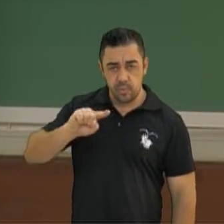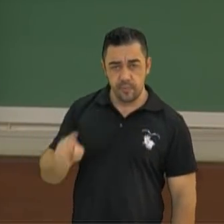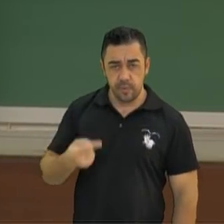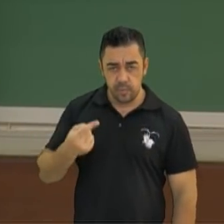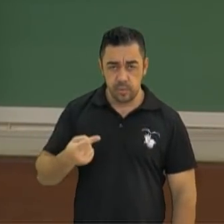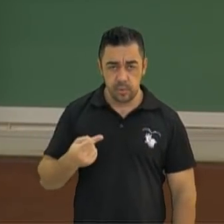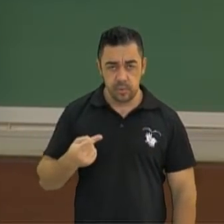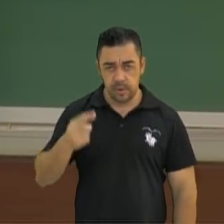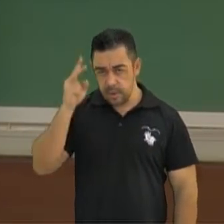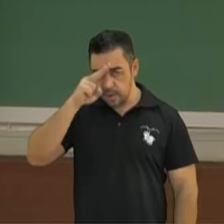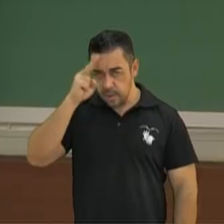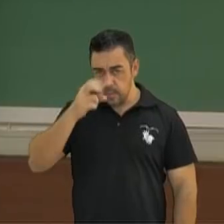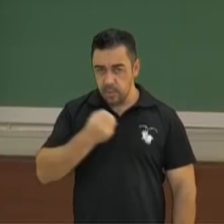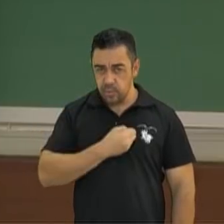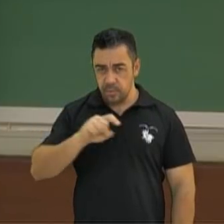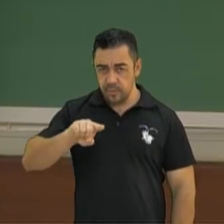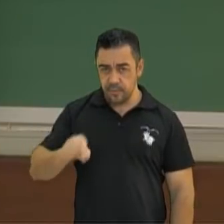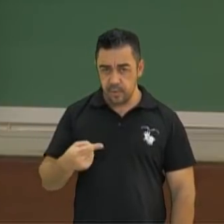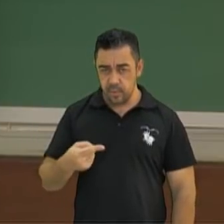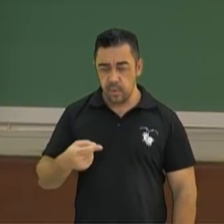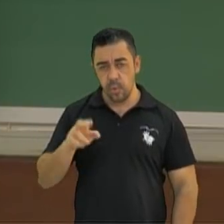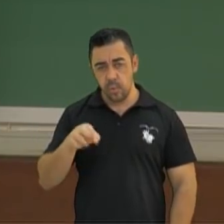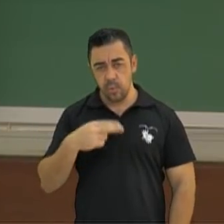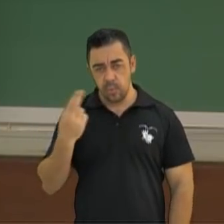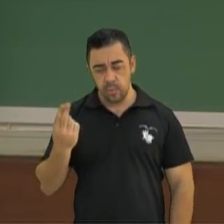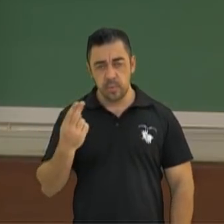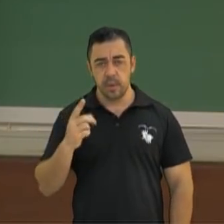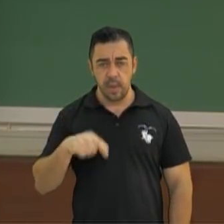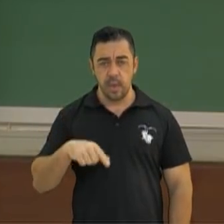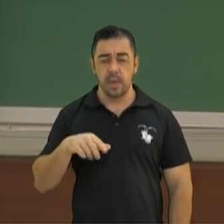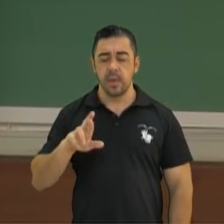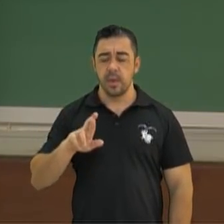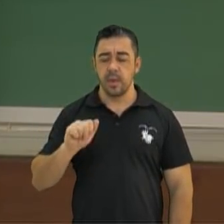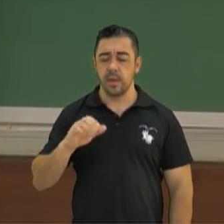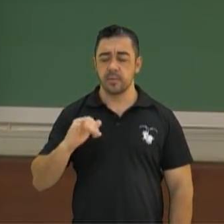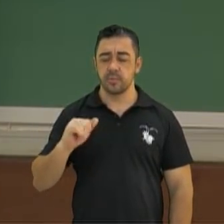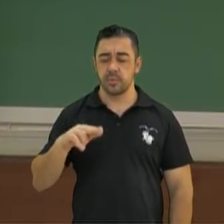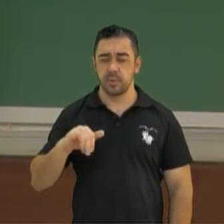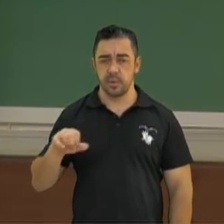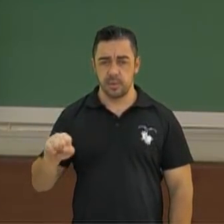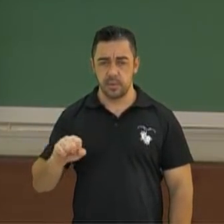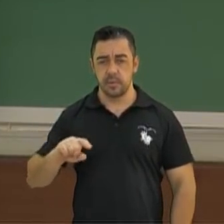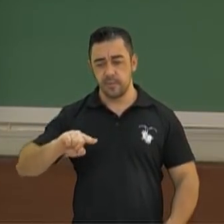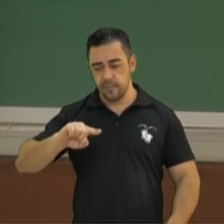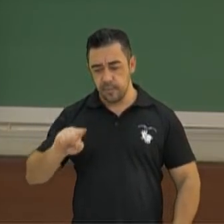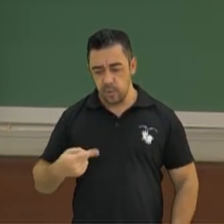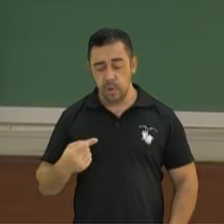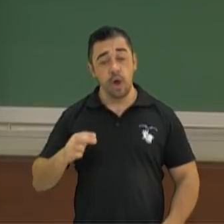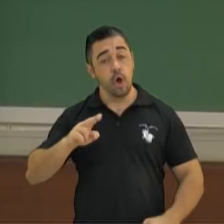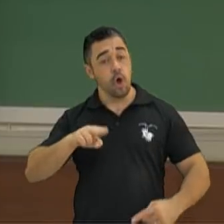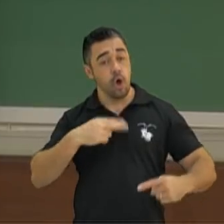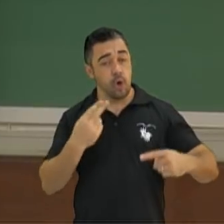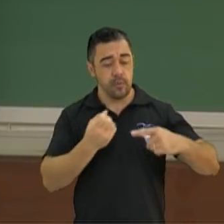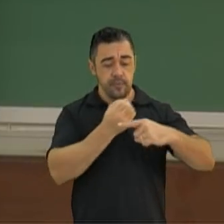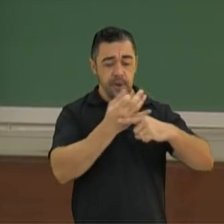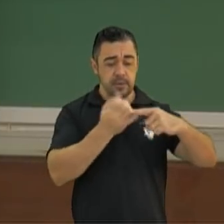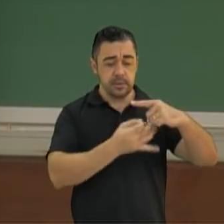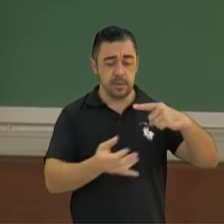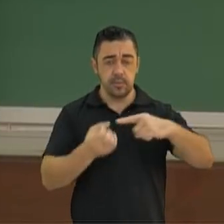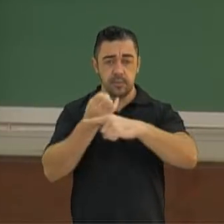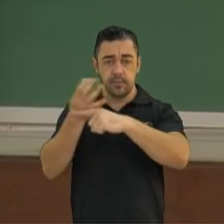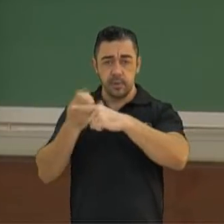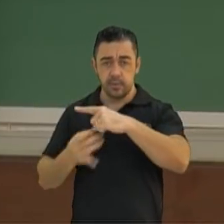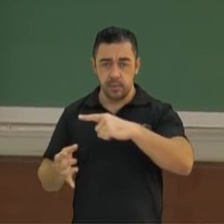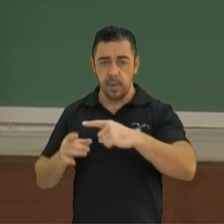racionais. Lembra dos números racionais? Racionais são aqueles números em forma de fração, os números